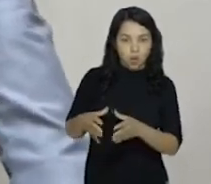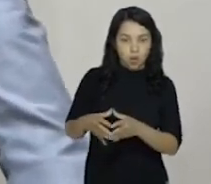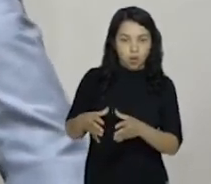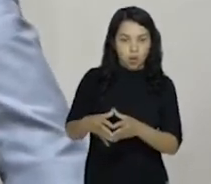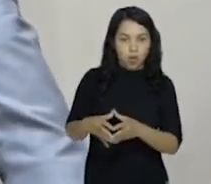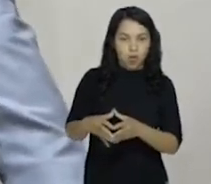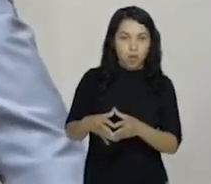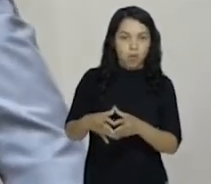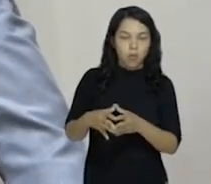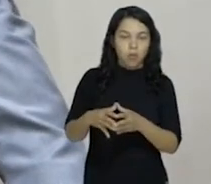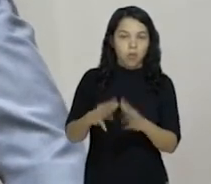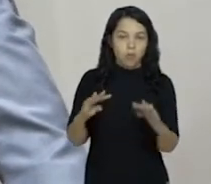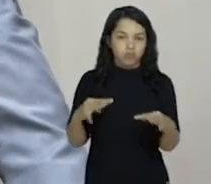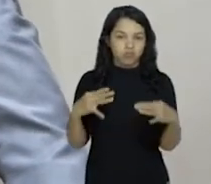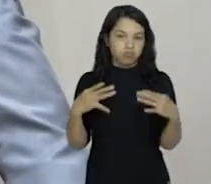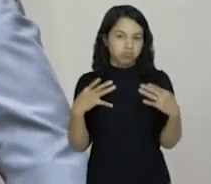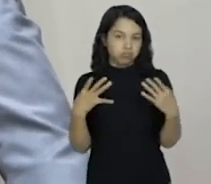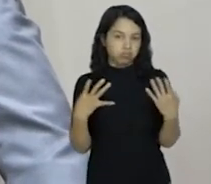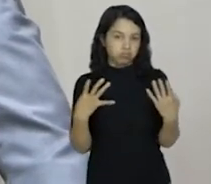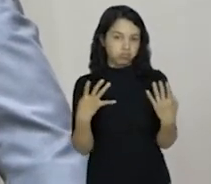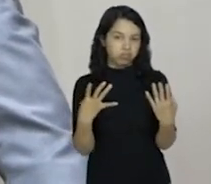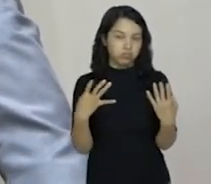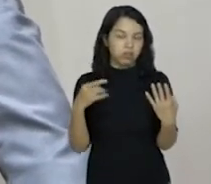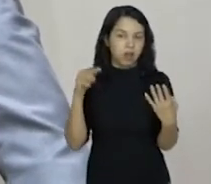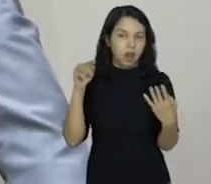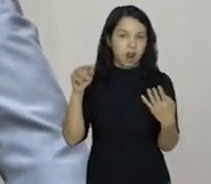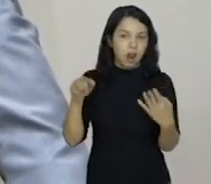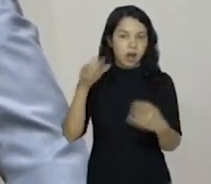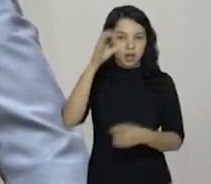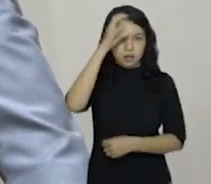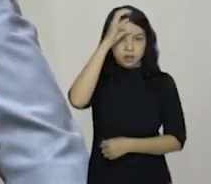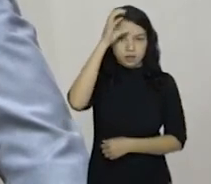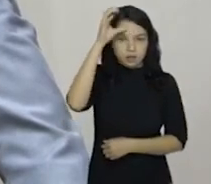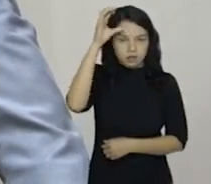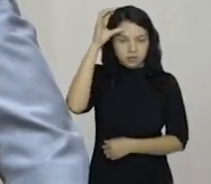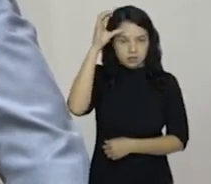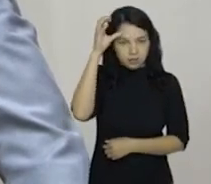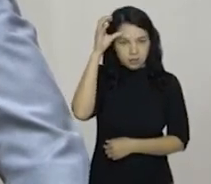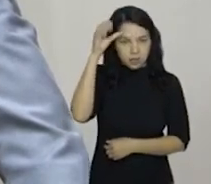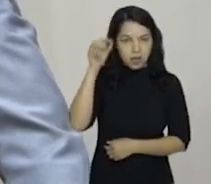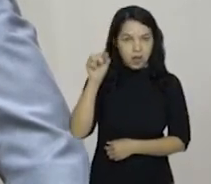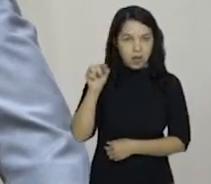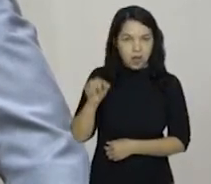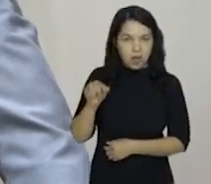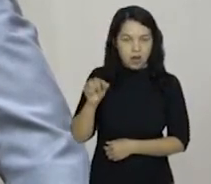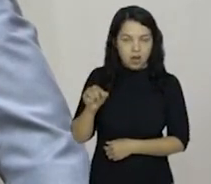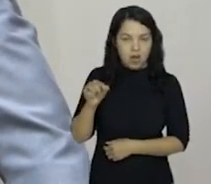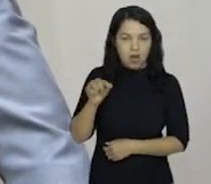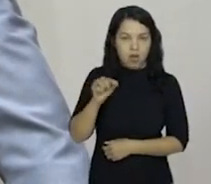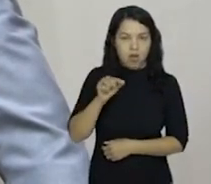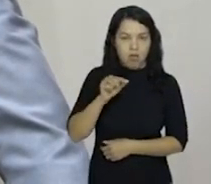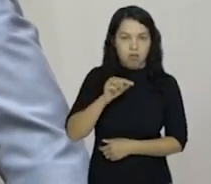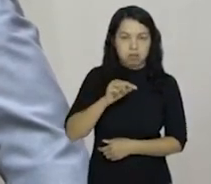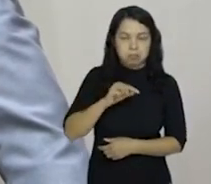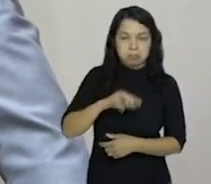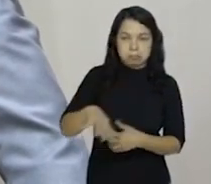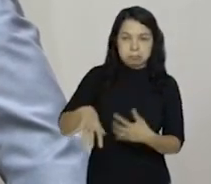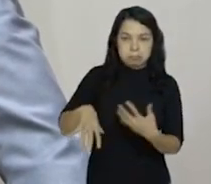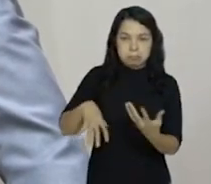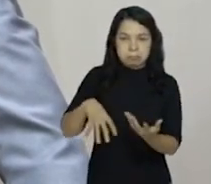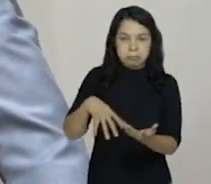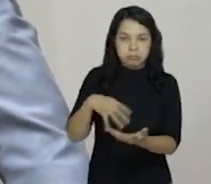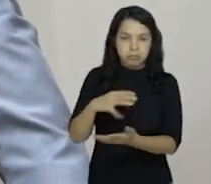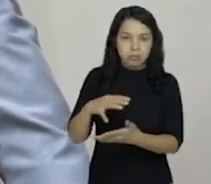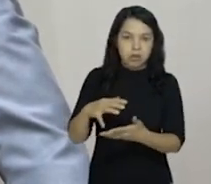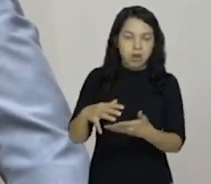fez o estardalhaço em uma abordagem policial porque um suspeito